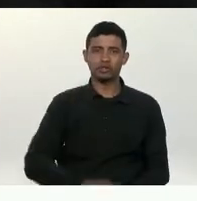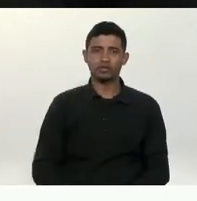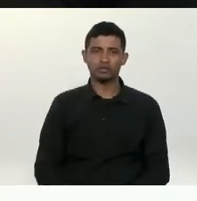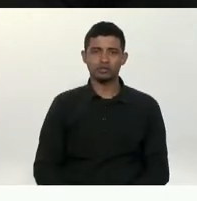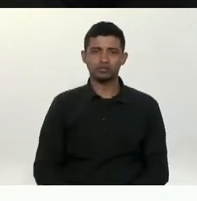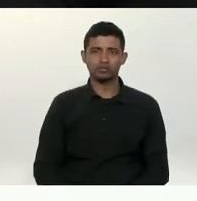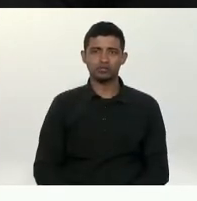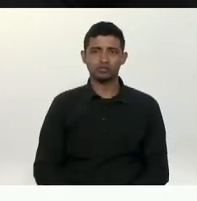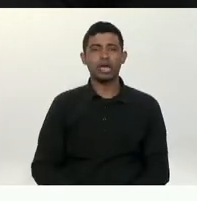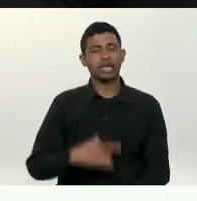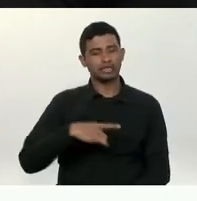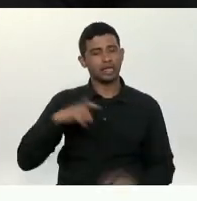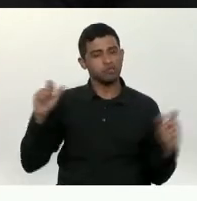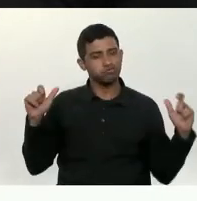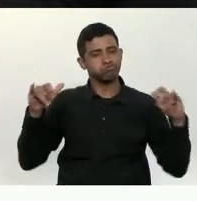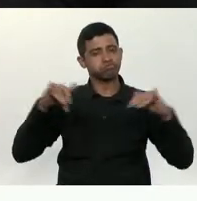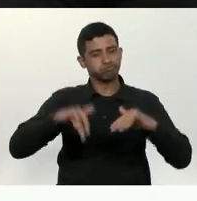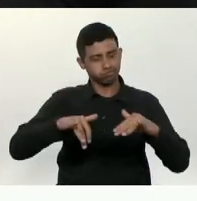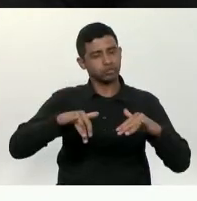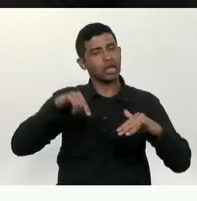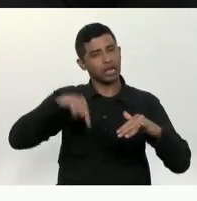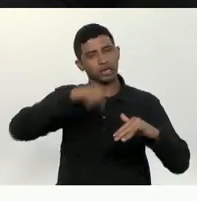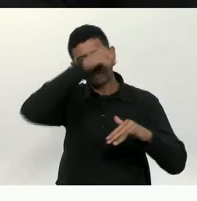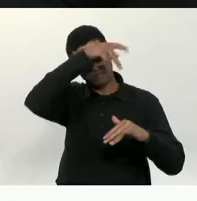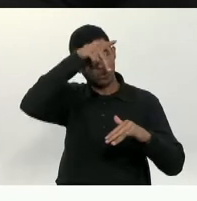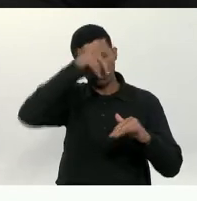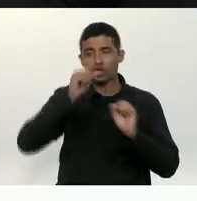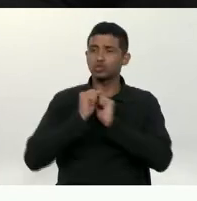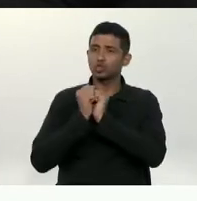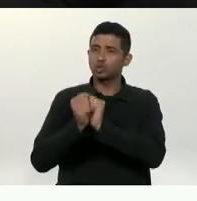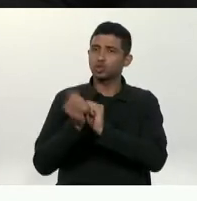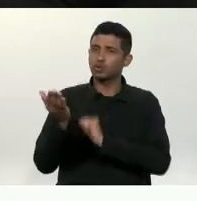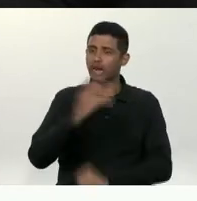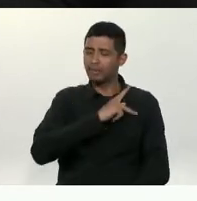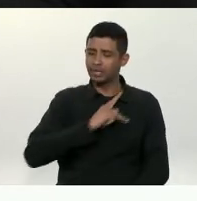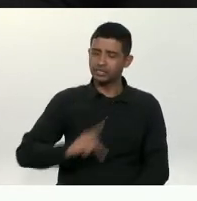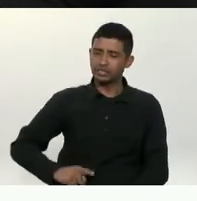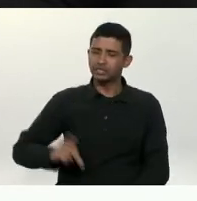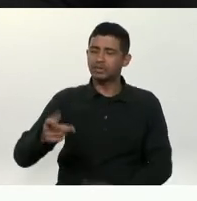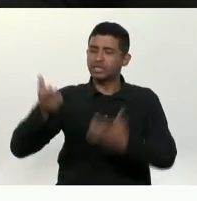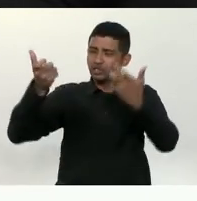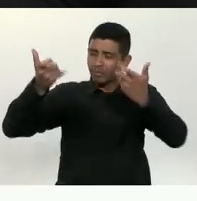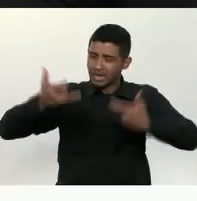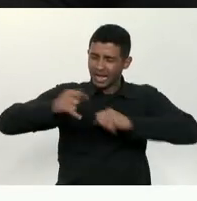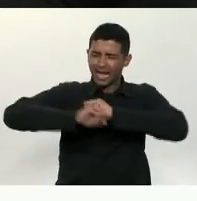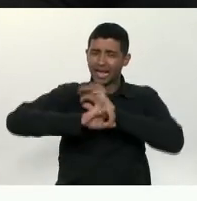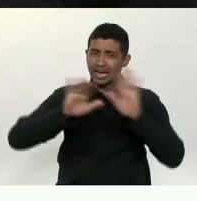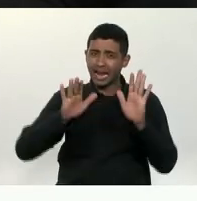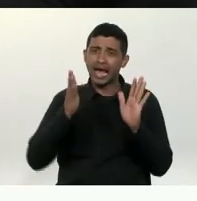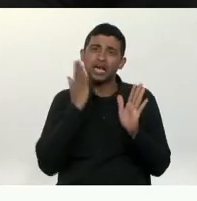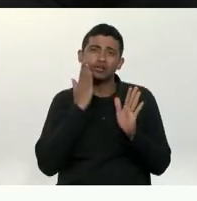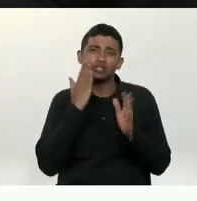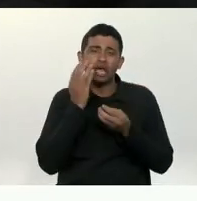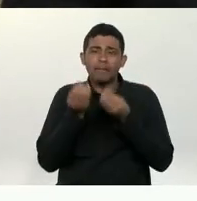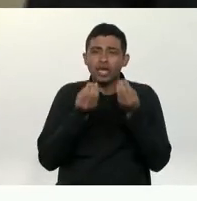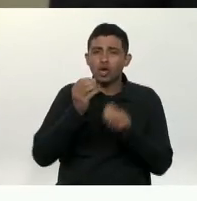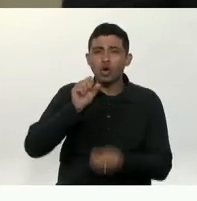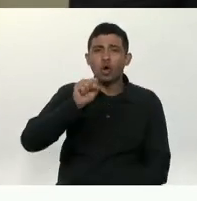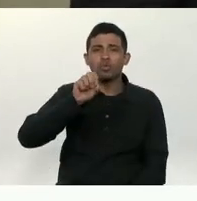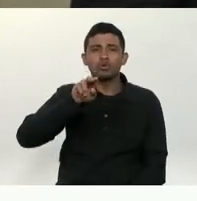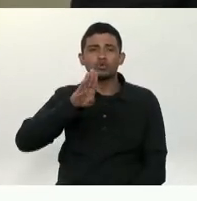ter uma audiência aqui com a presidente, justamente para deixar claro esses aspectos, a questão do